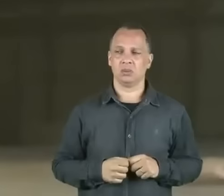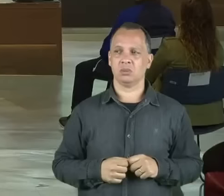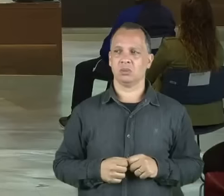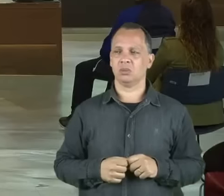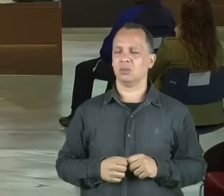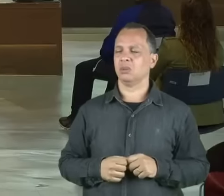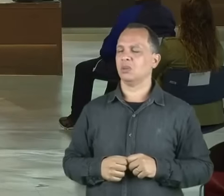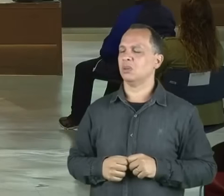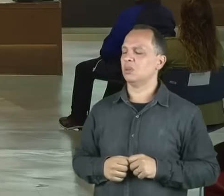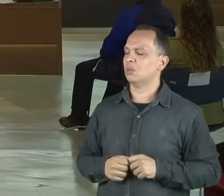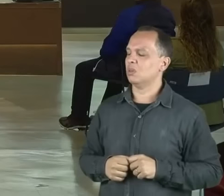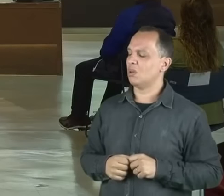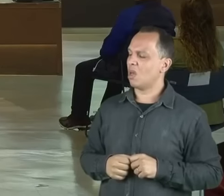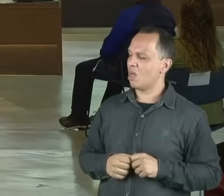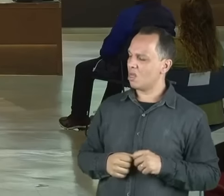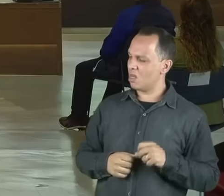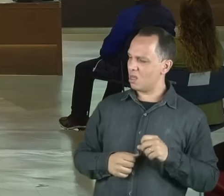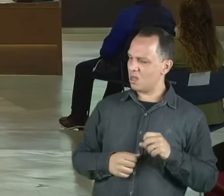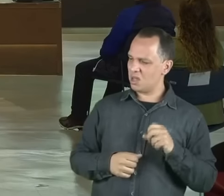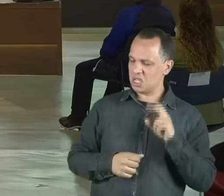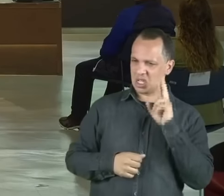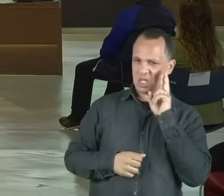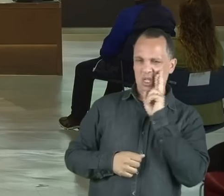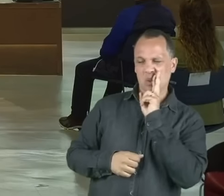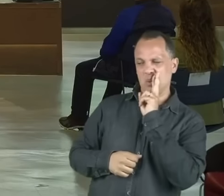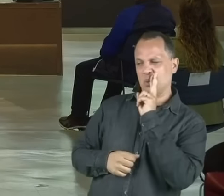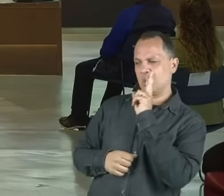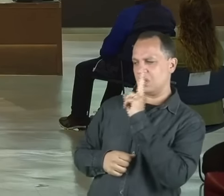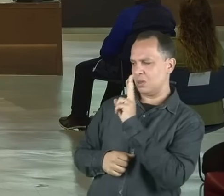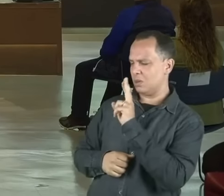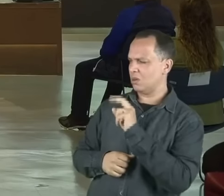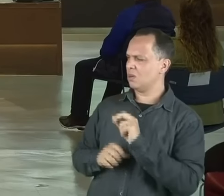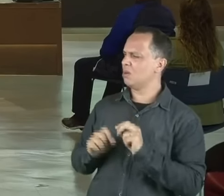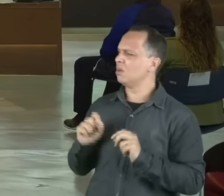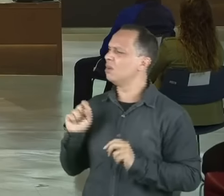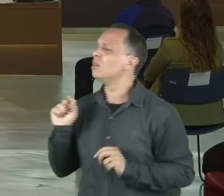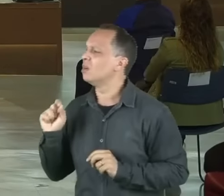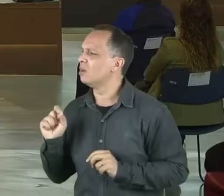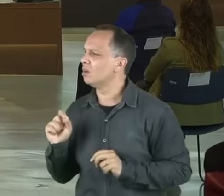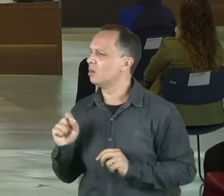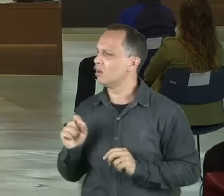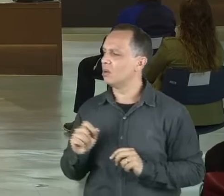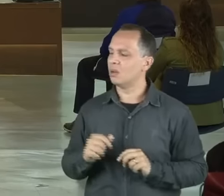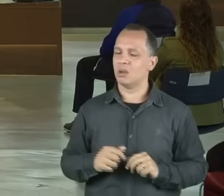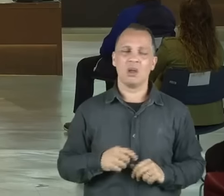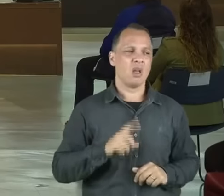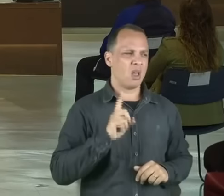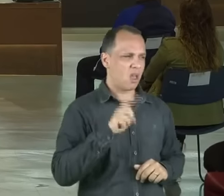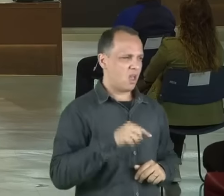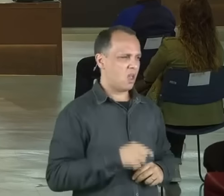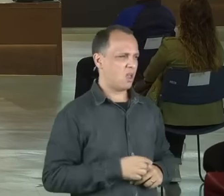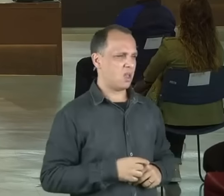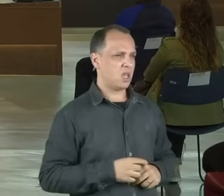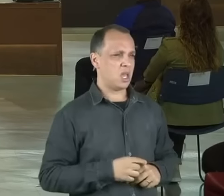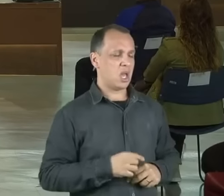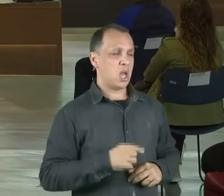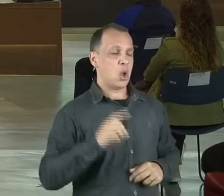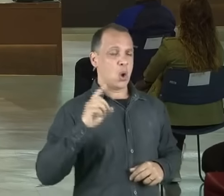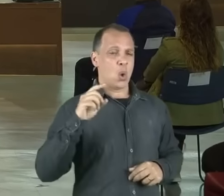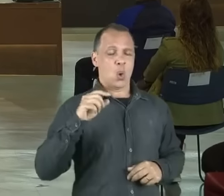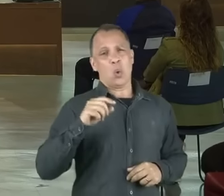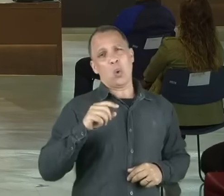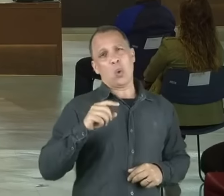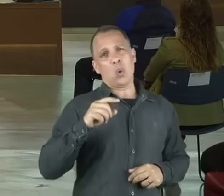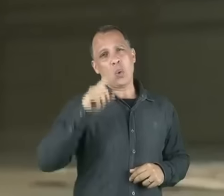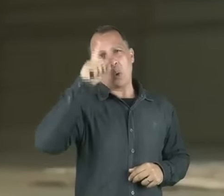sumiu é a minha vida toda eu tive comunhão com Deus a minha vida toda eu ouvi a voz de Deus